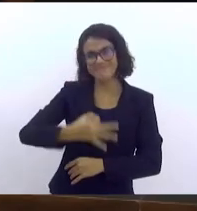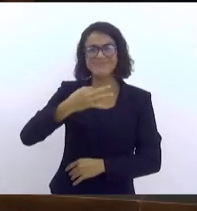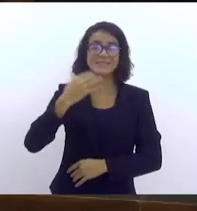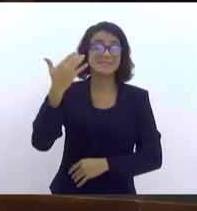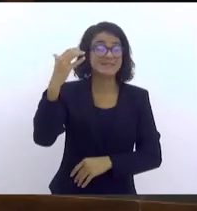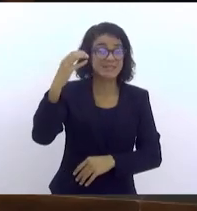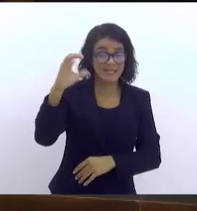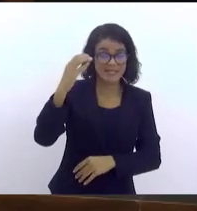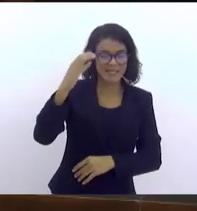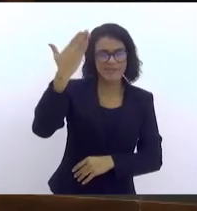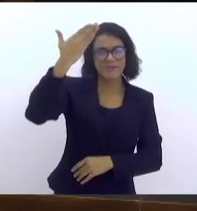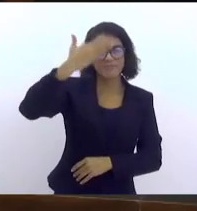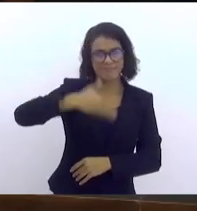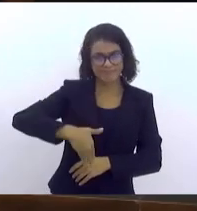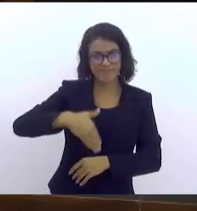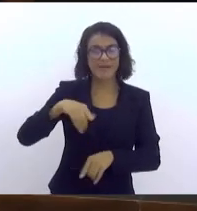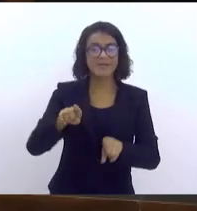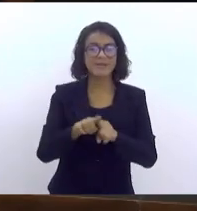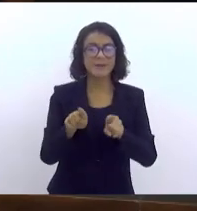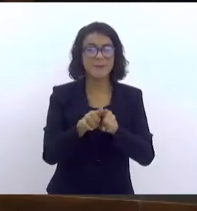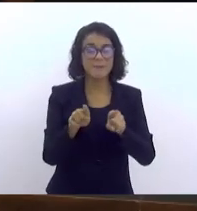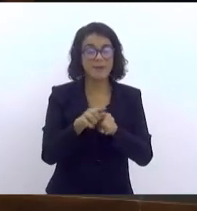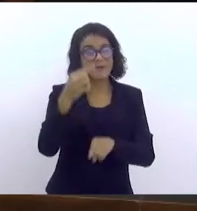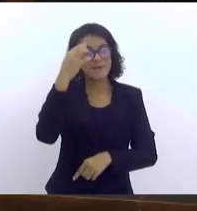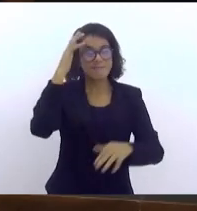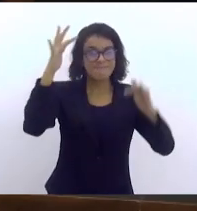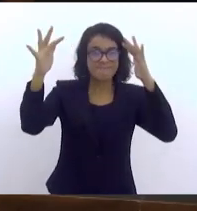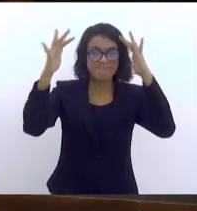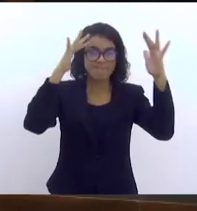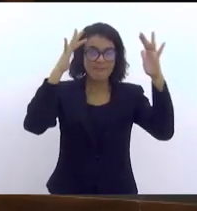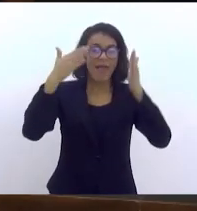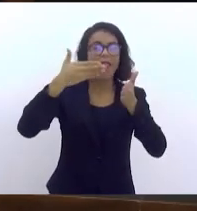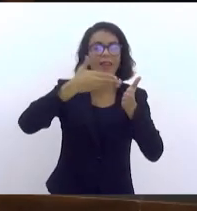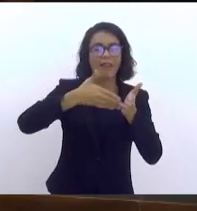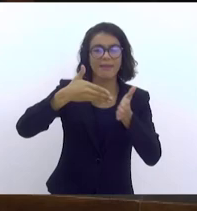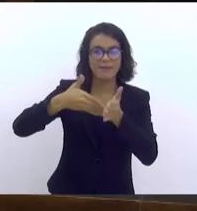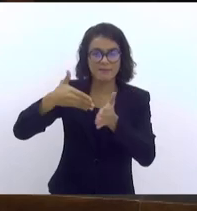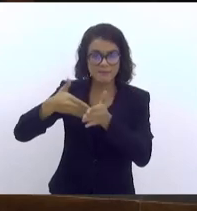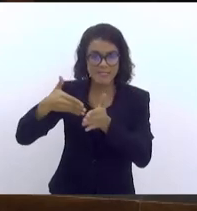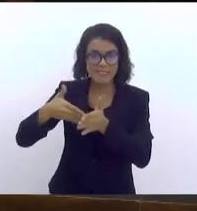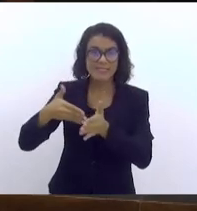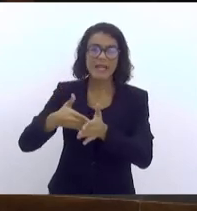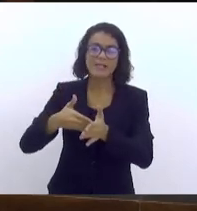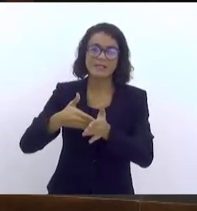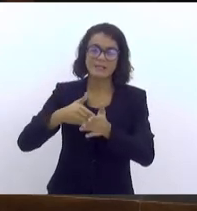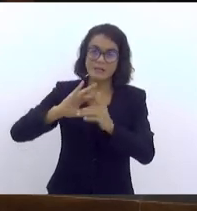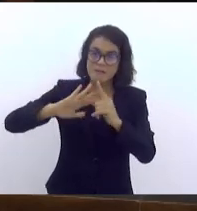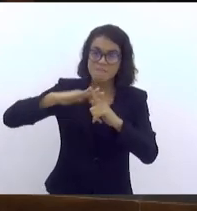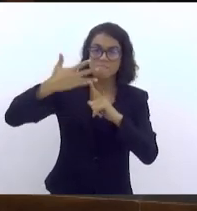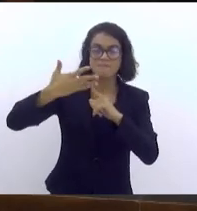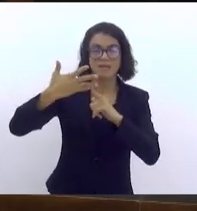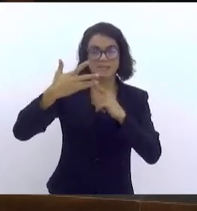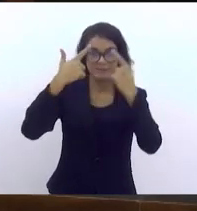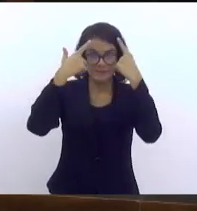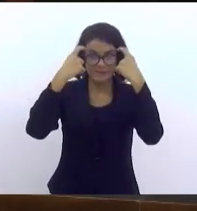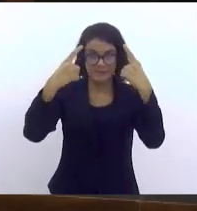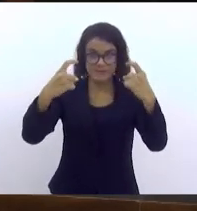científicas que se pensadas isoladamente são limitadas e geram mais violências